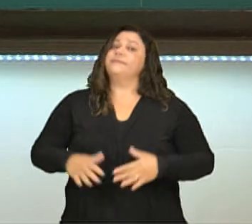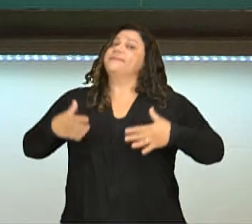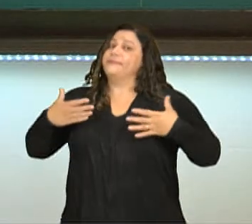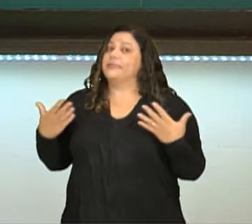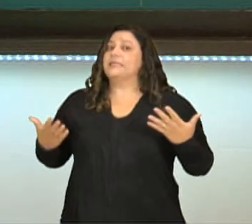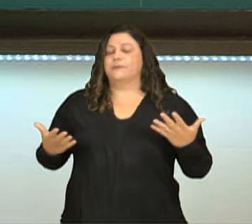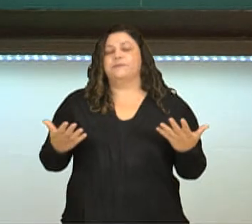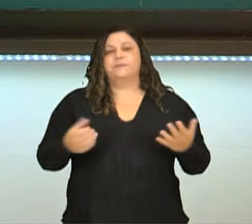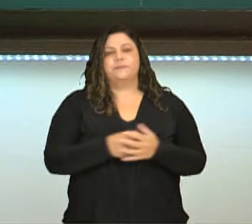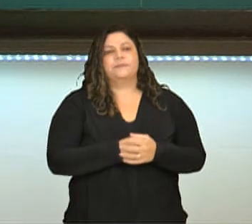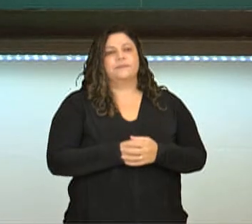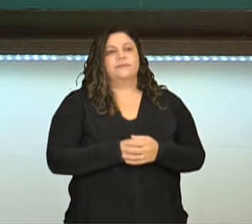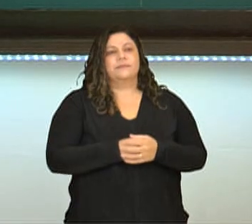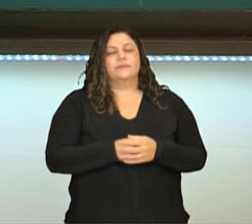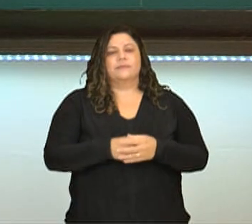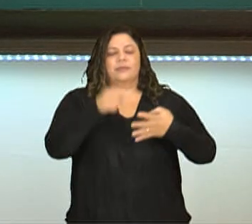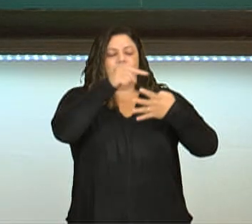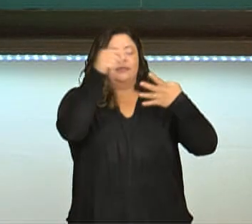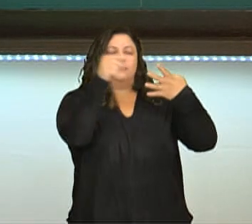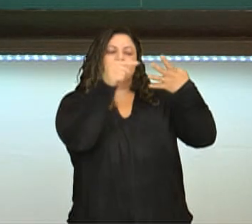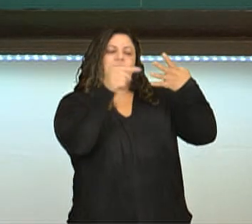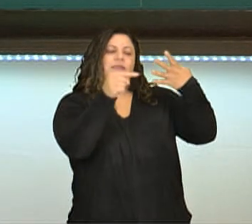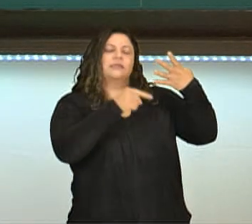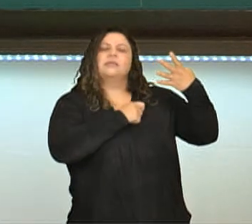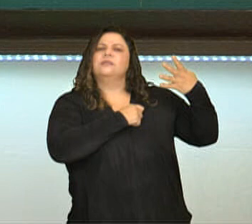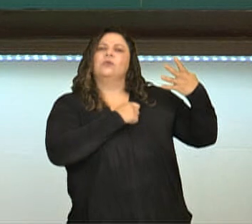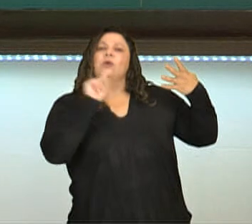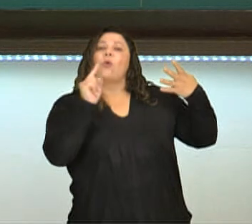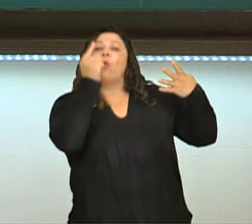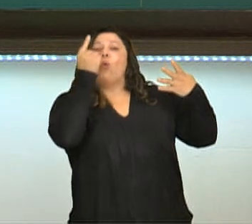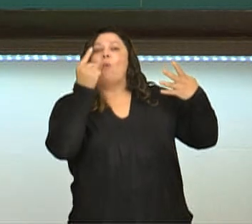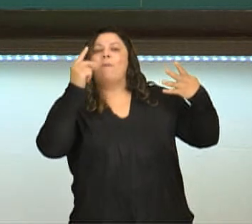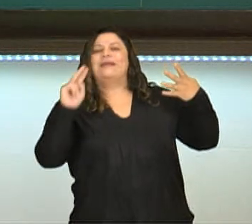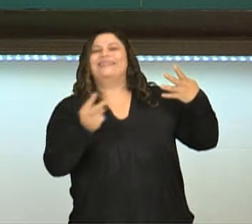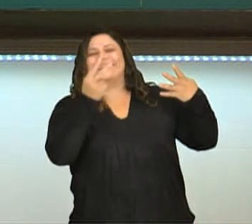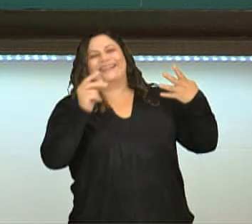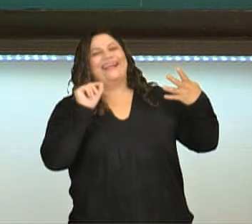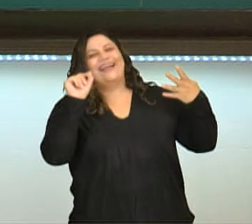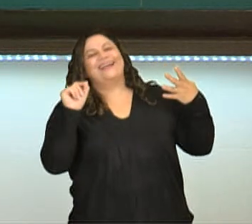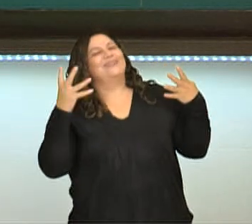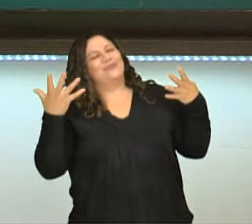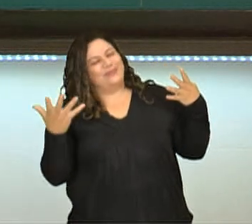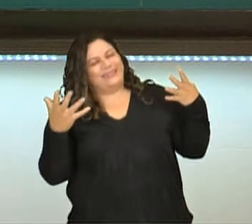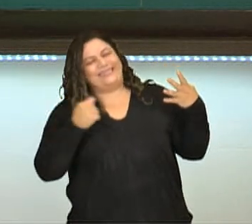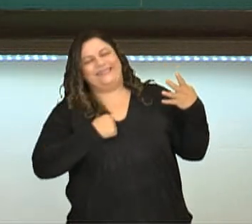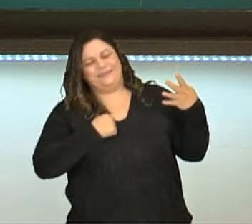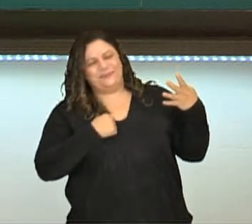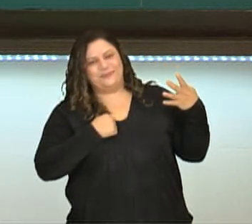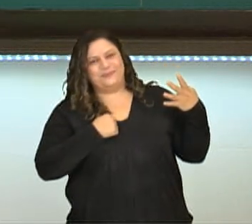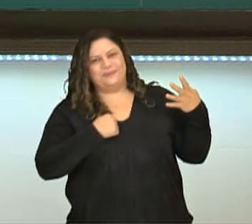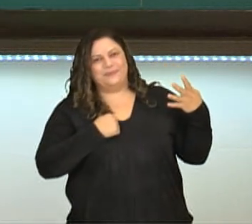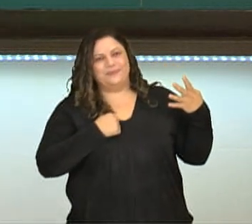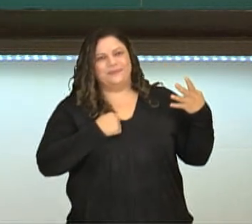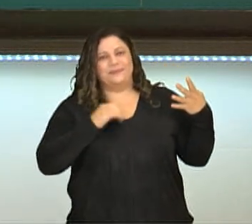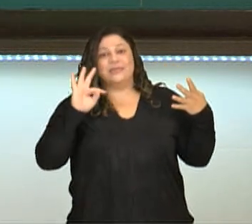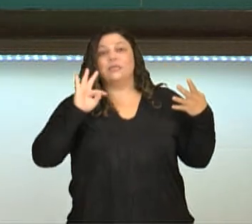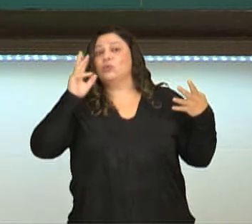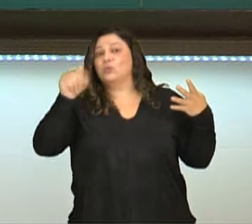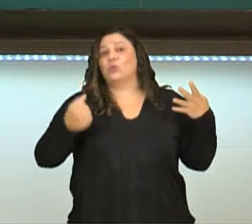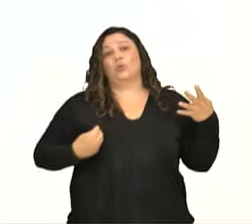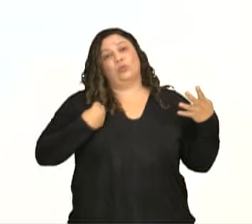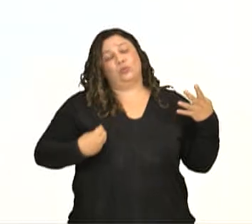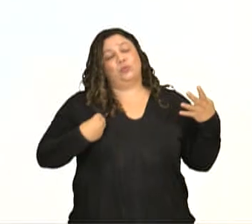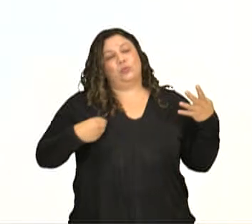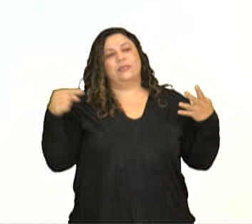Então, pessoal, dessas 4 afirmativas, apenas uma delas não acontece em todos os seres vivos do nosso planeta.